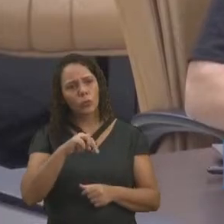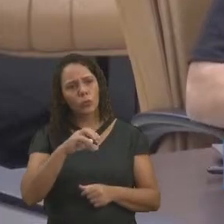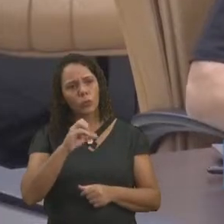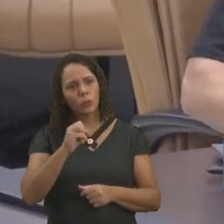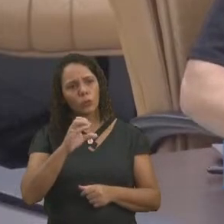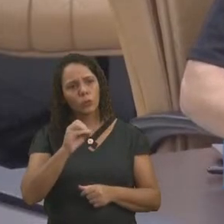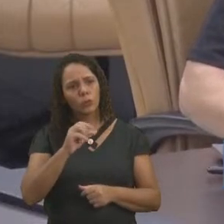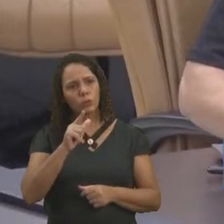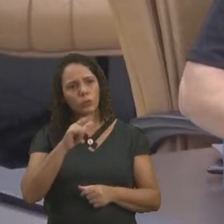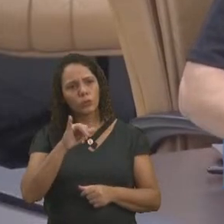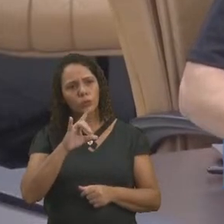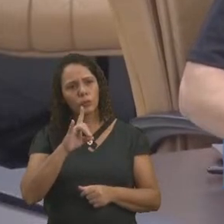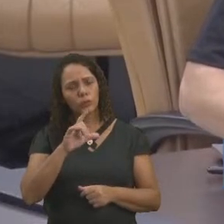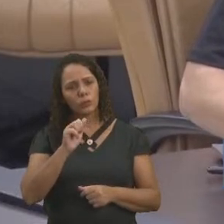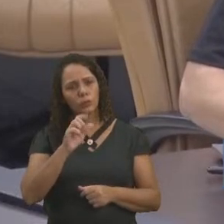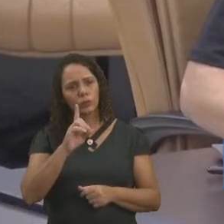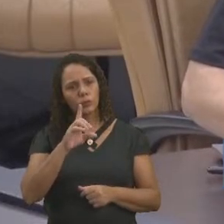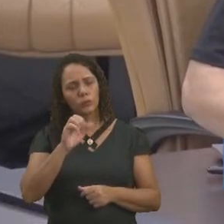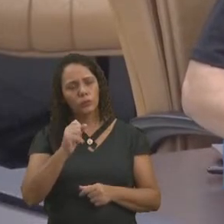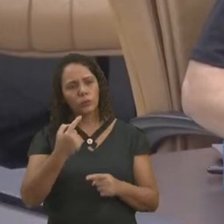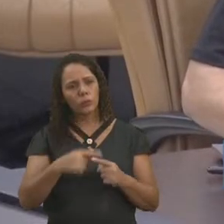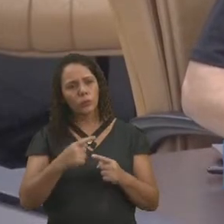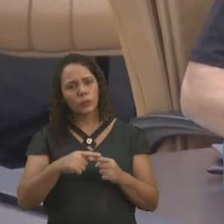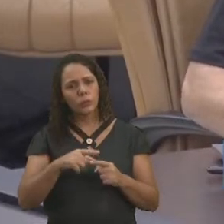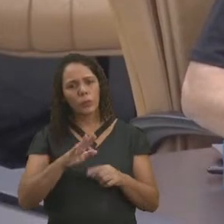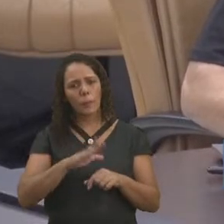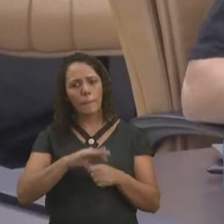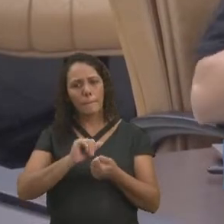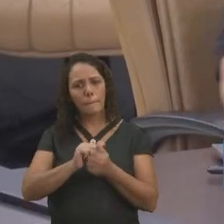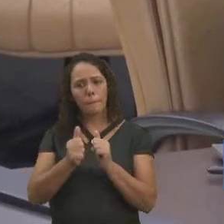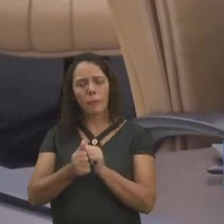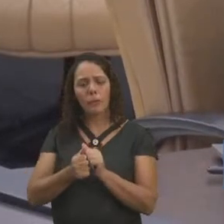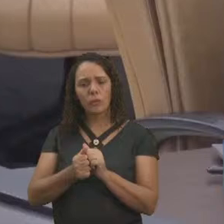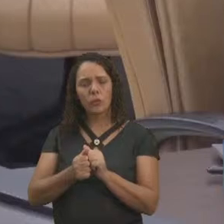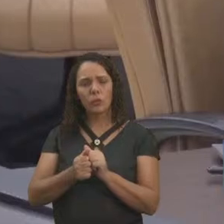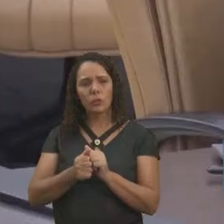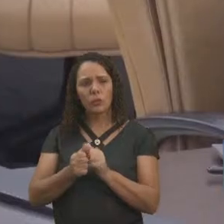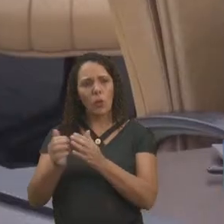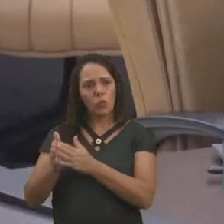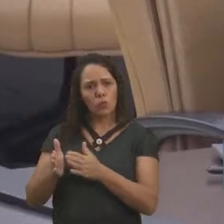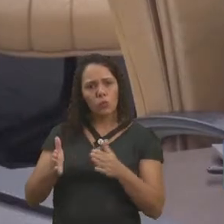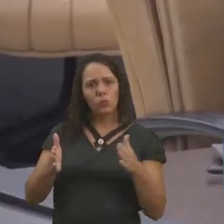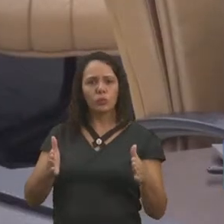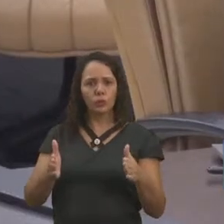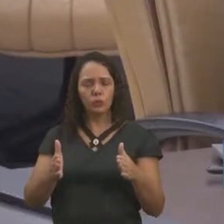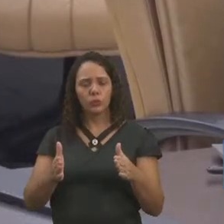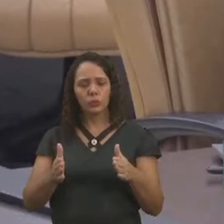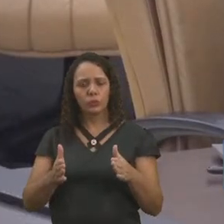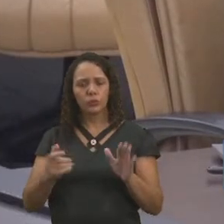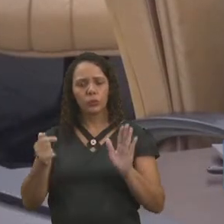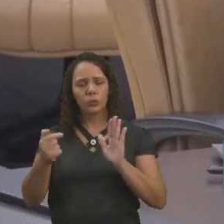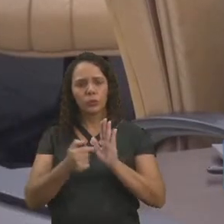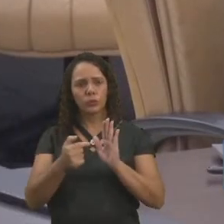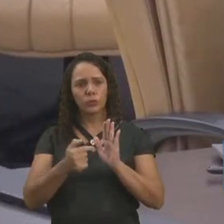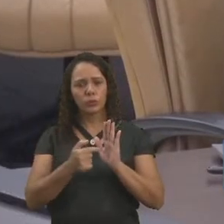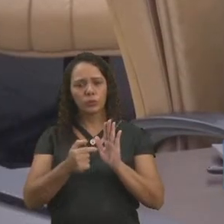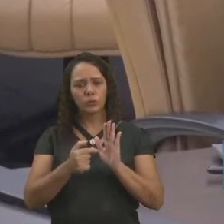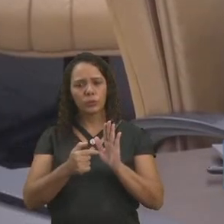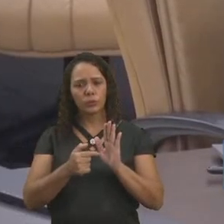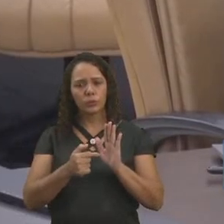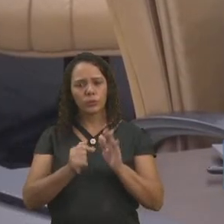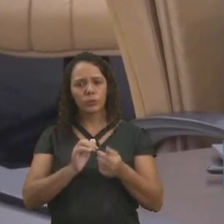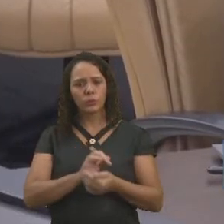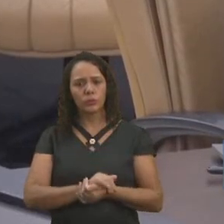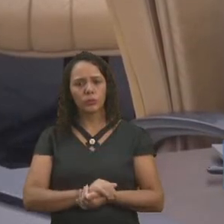dívida consolidada ela é mais adequada para falar de dívidas a longo prazo. Aqui você coloca receita corrente líquida versus